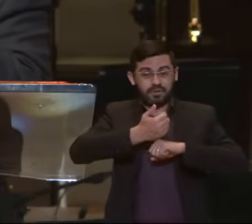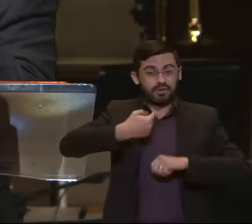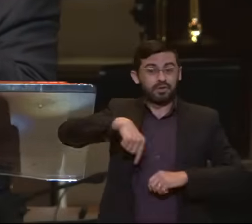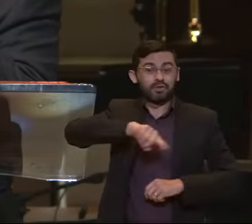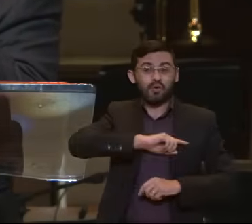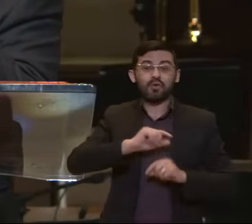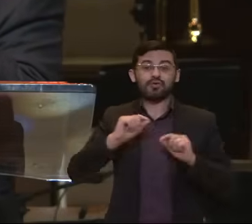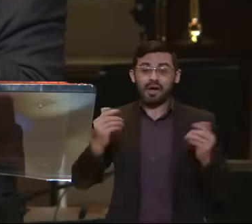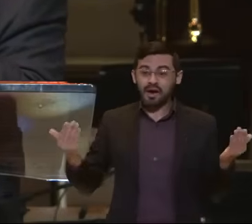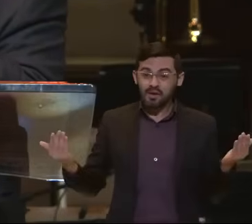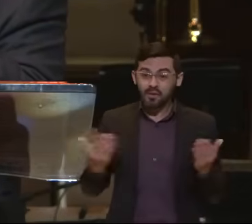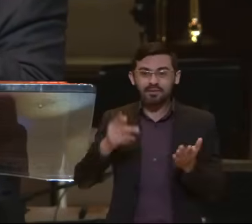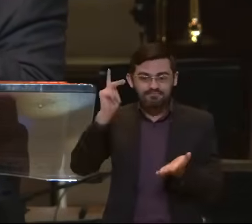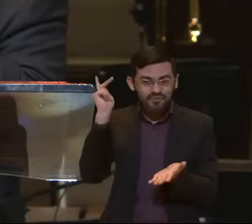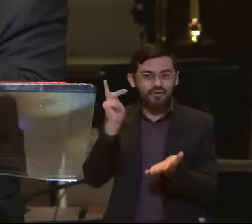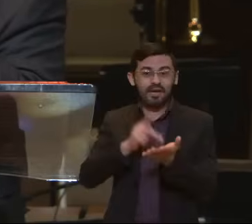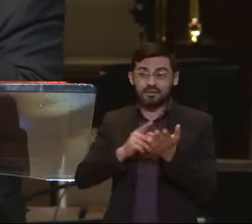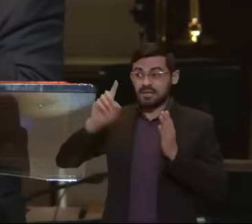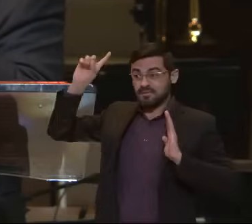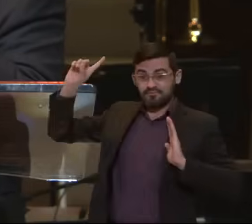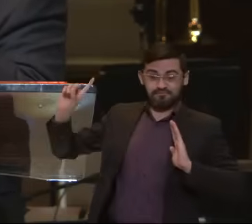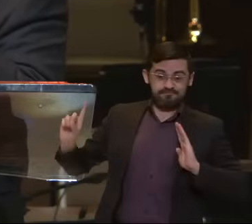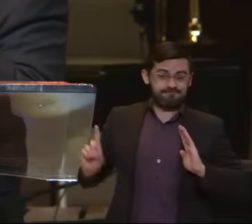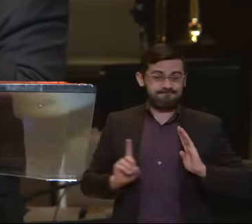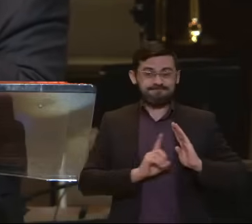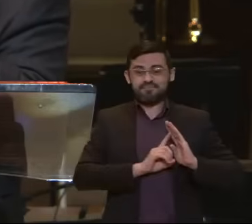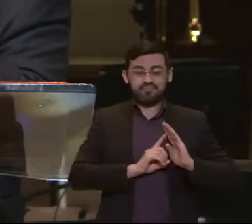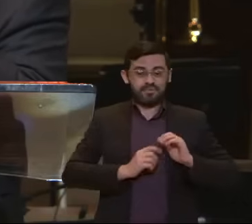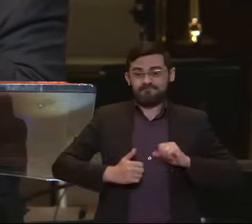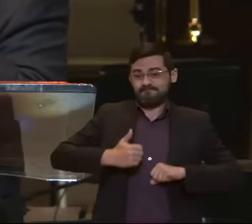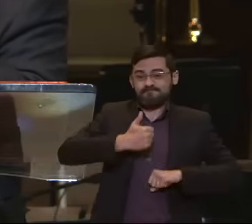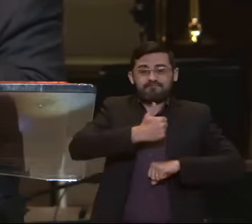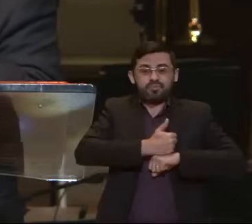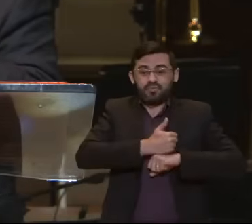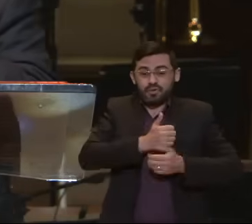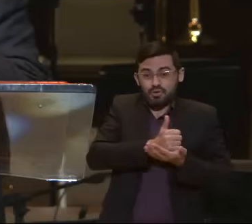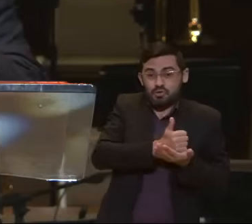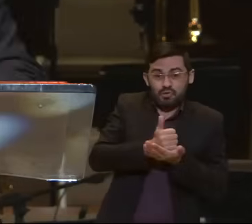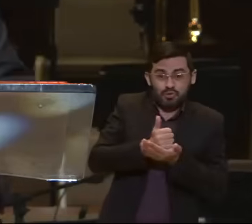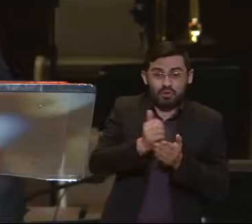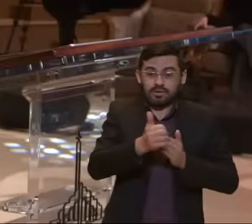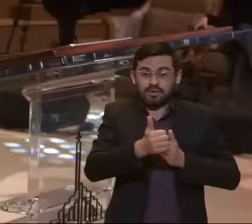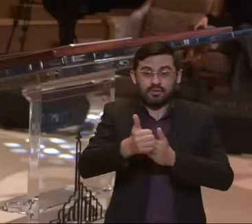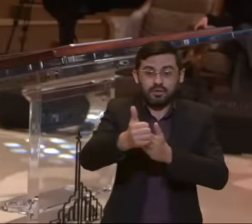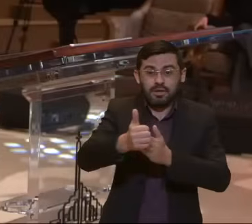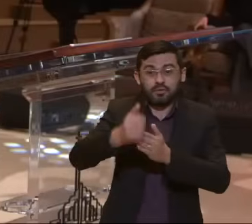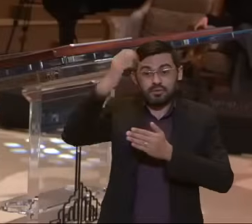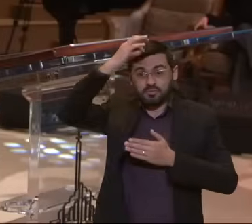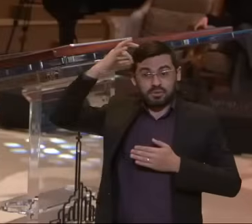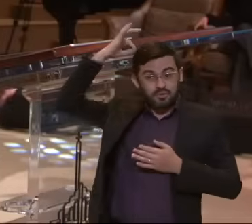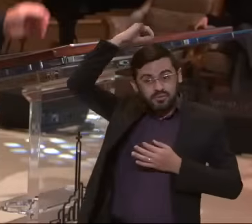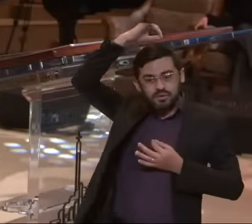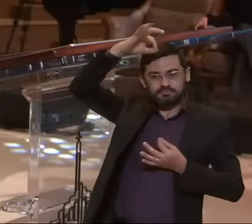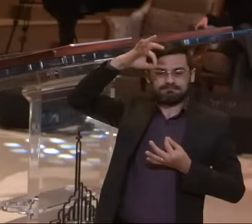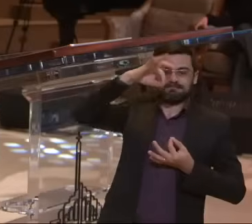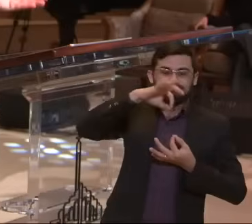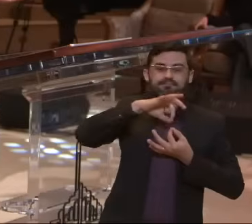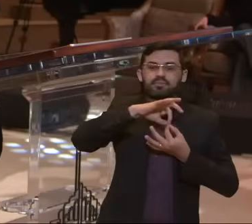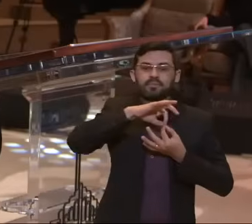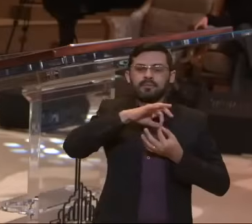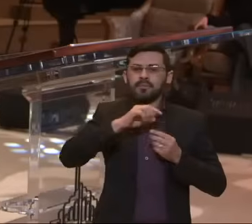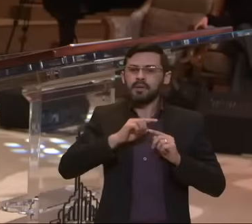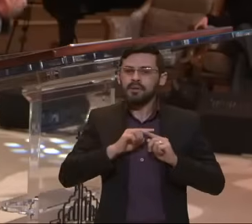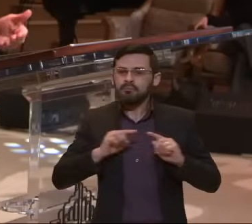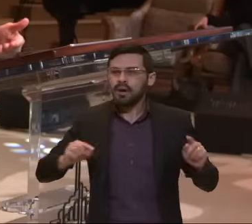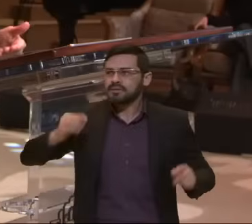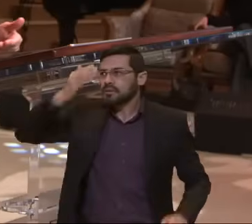tornamos o templo vivo de Deus, porque Ele coloca o seu Espírito dentro de nós. Mas a